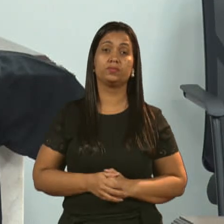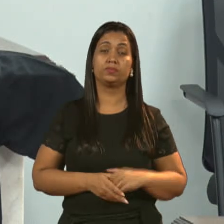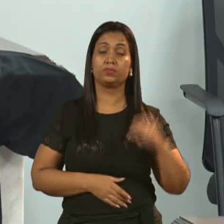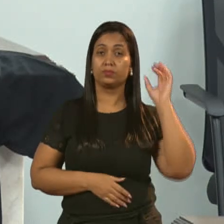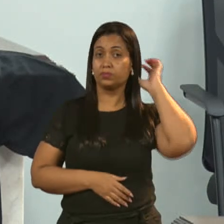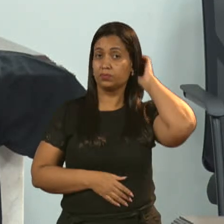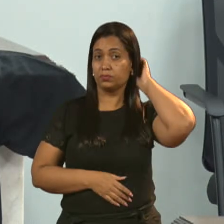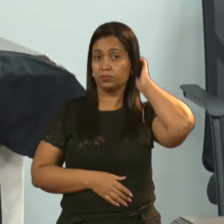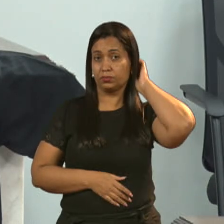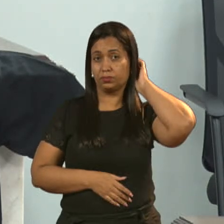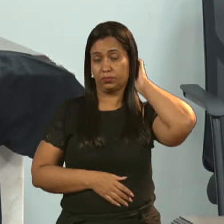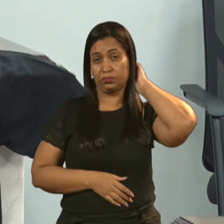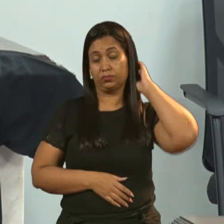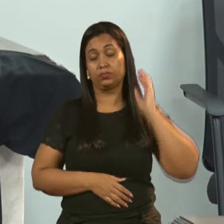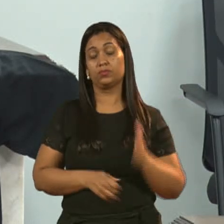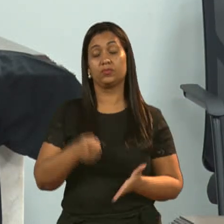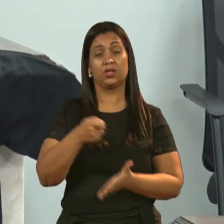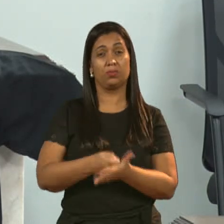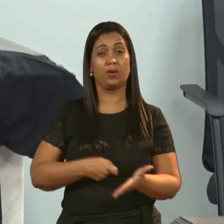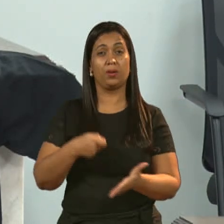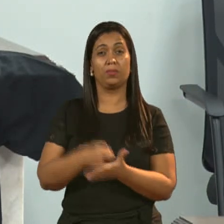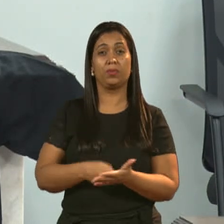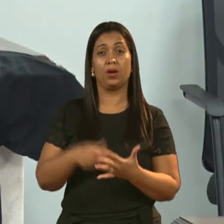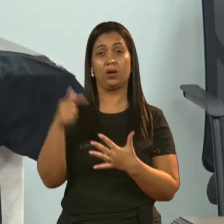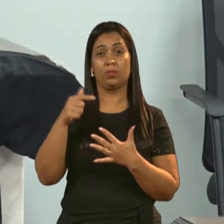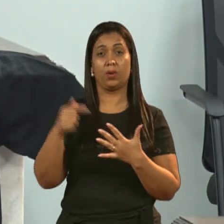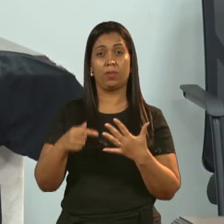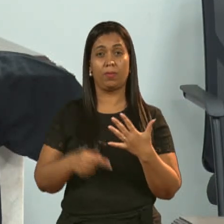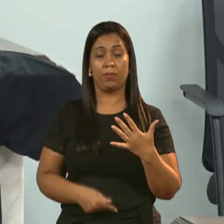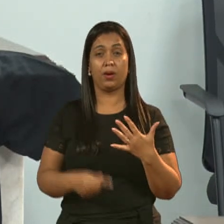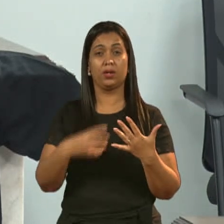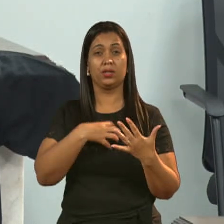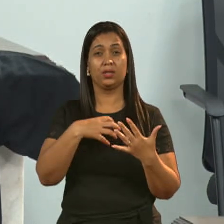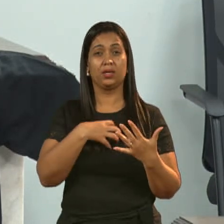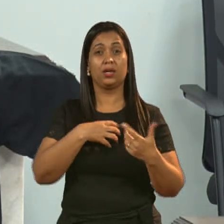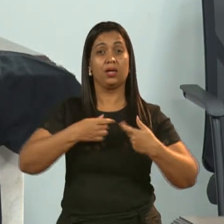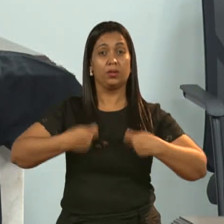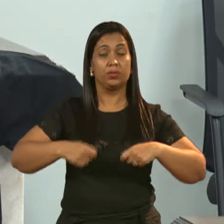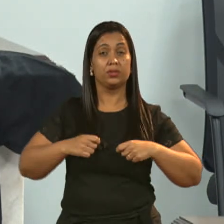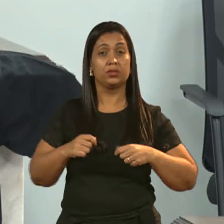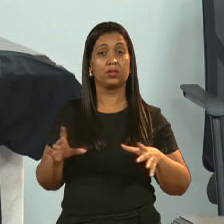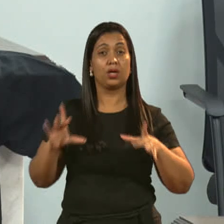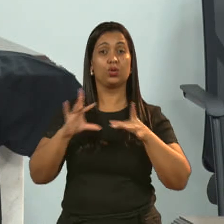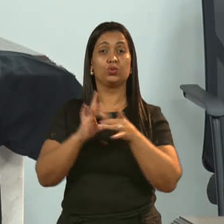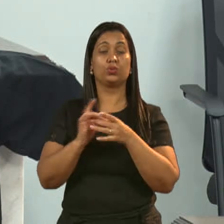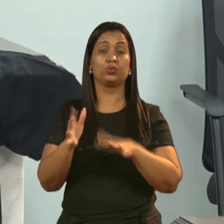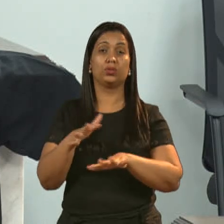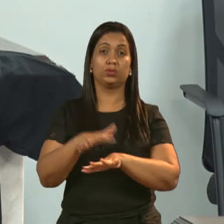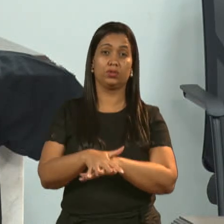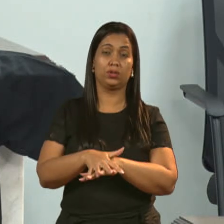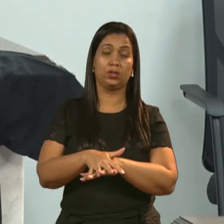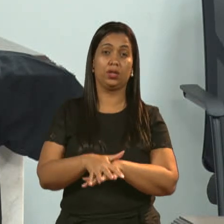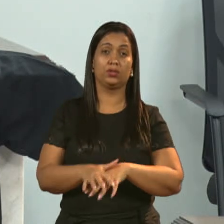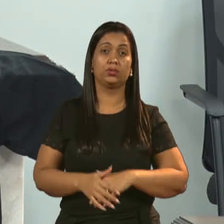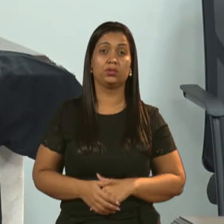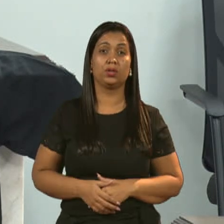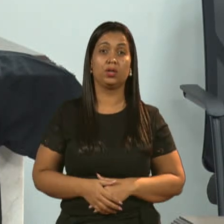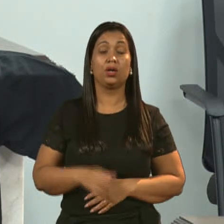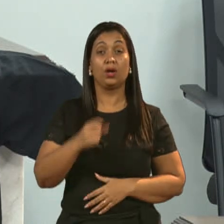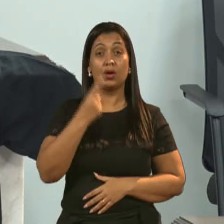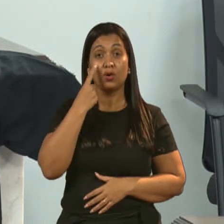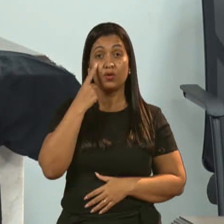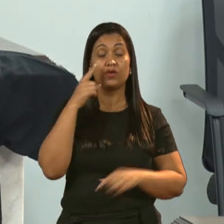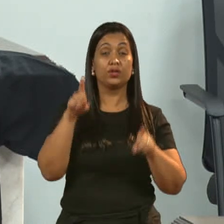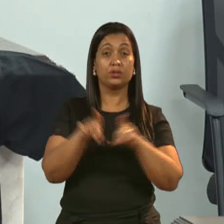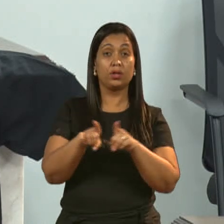A luta de uma pessoa que, com todos esses sintomas mencionados, ela tem que ser inserida na sociedade. Aqui eu vejo também a questão do